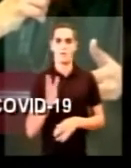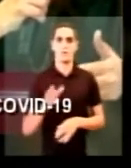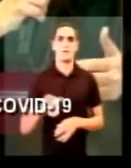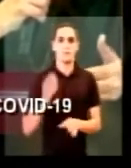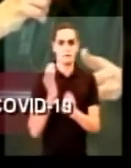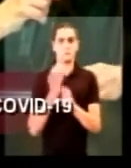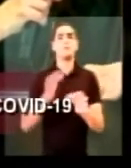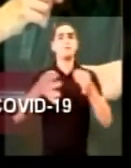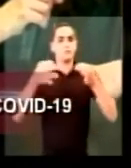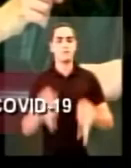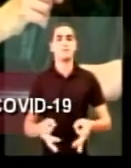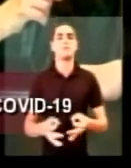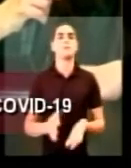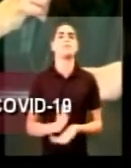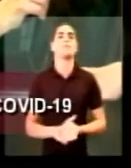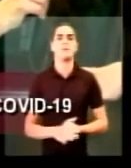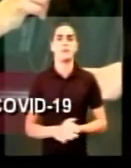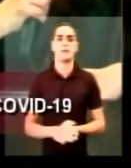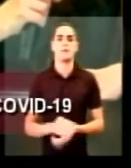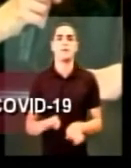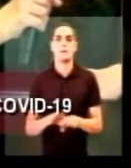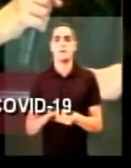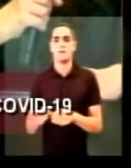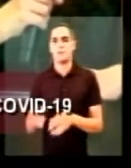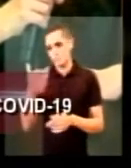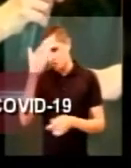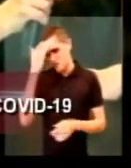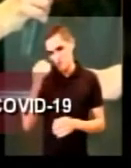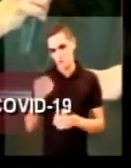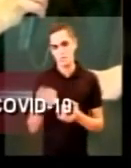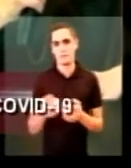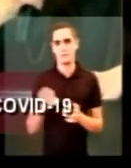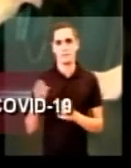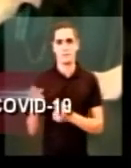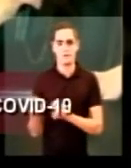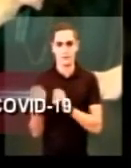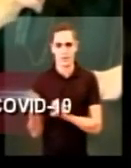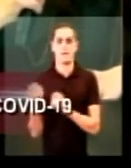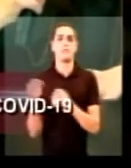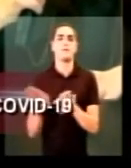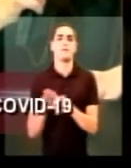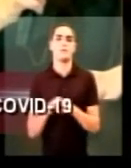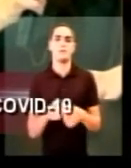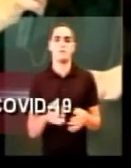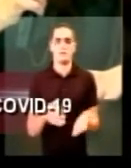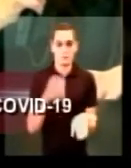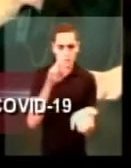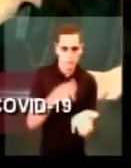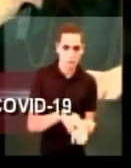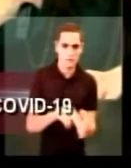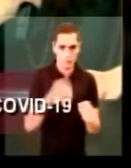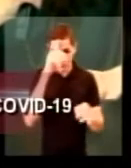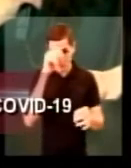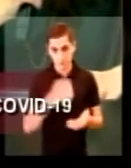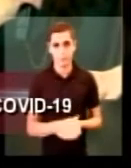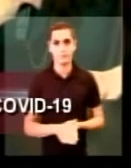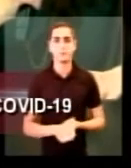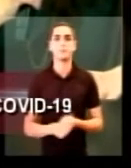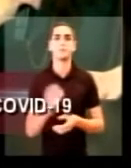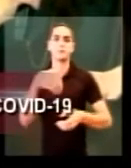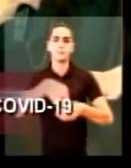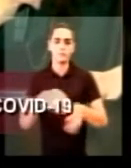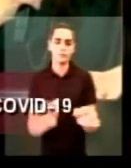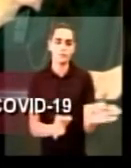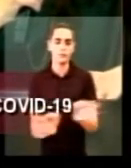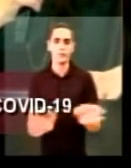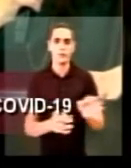casos graves e hospitalizações. Pode passar? E dentro desse plano municipal, né, nós definimos